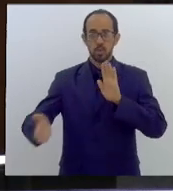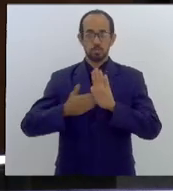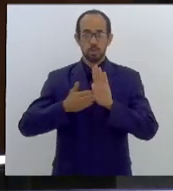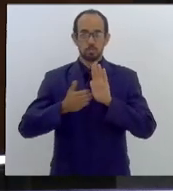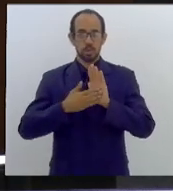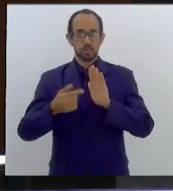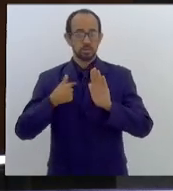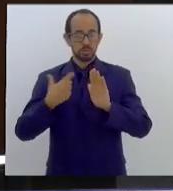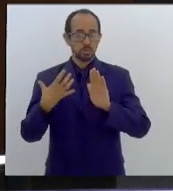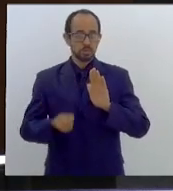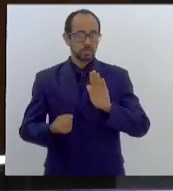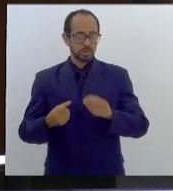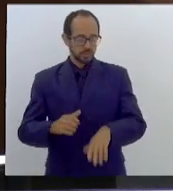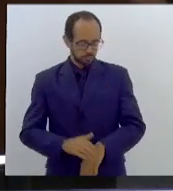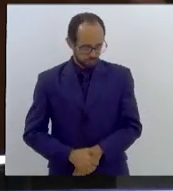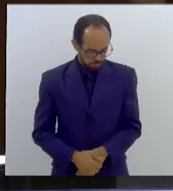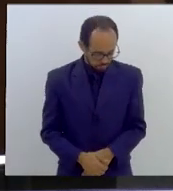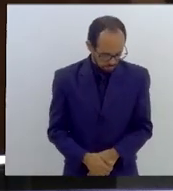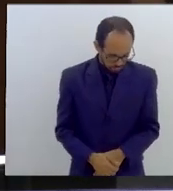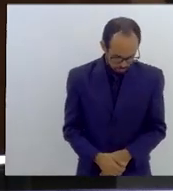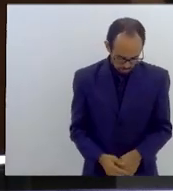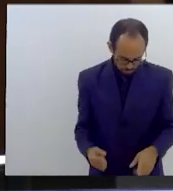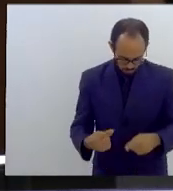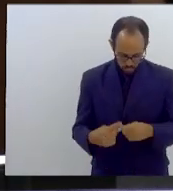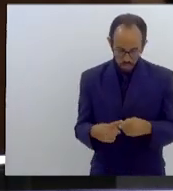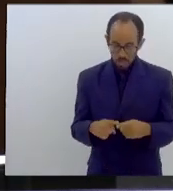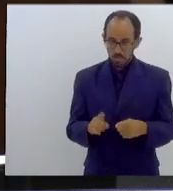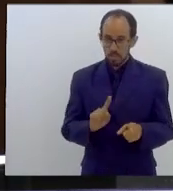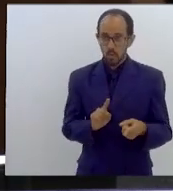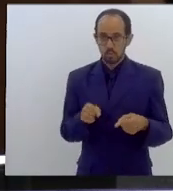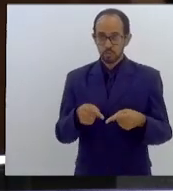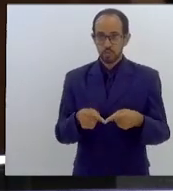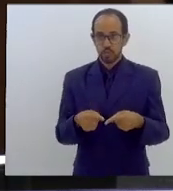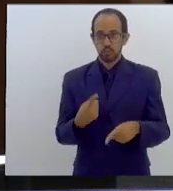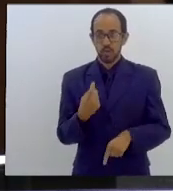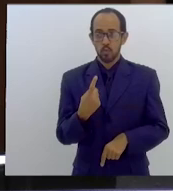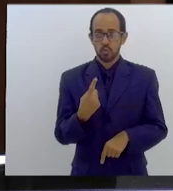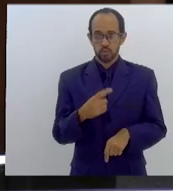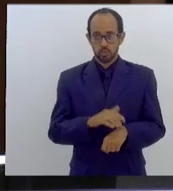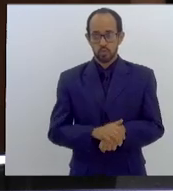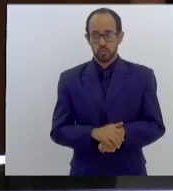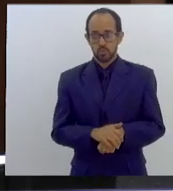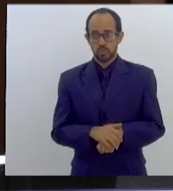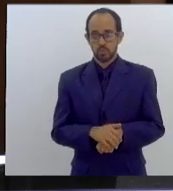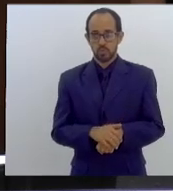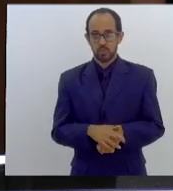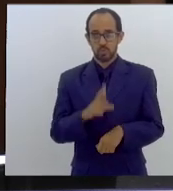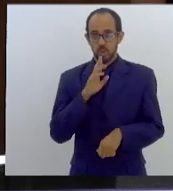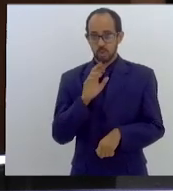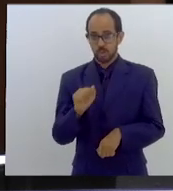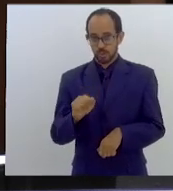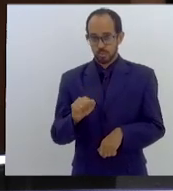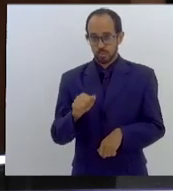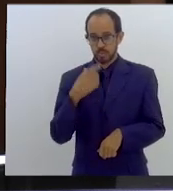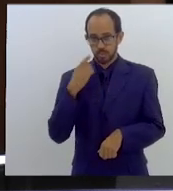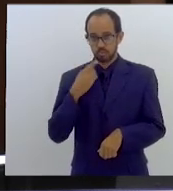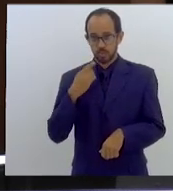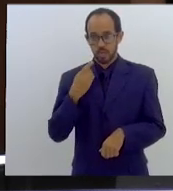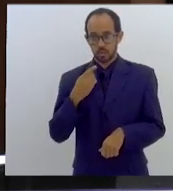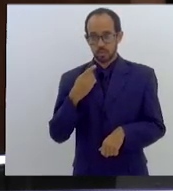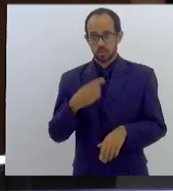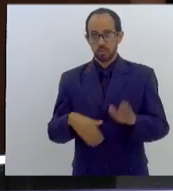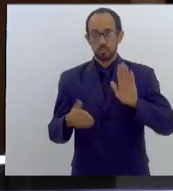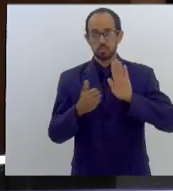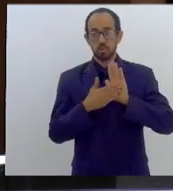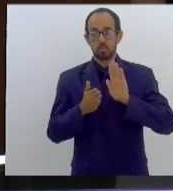eu toparia. Porque o meu objetivo é único, melhorar a receita. E o deputado Rodrigo Amorim